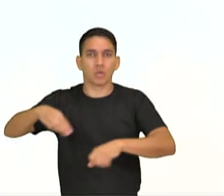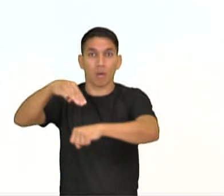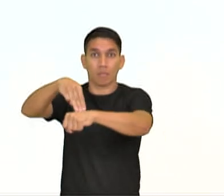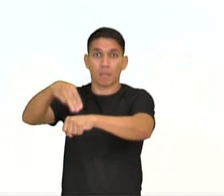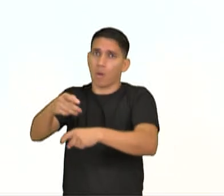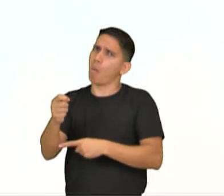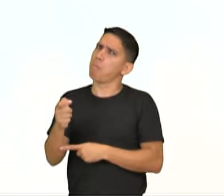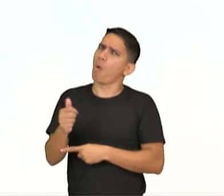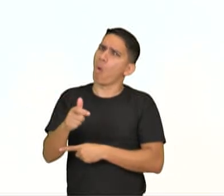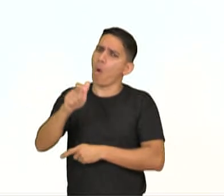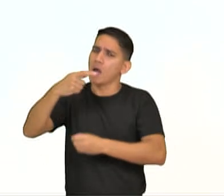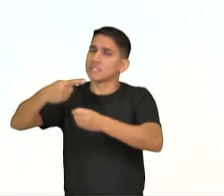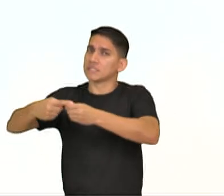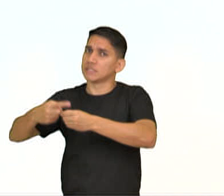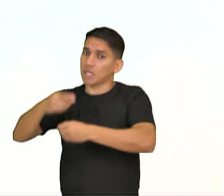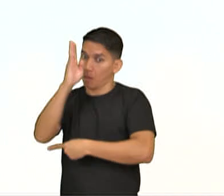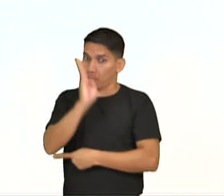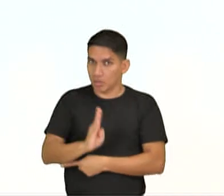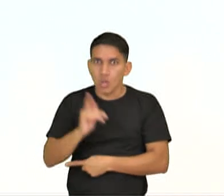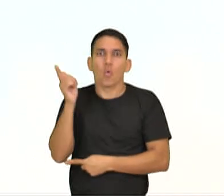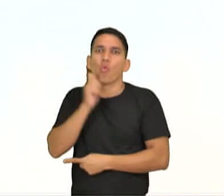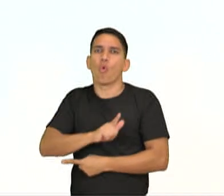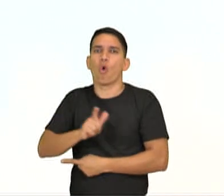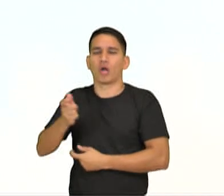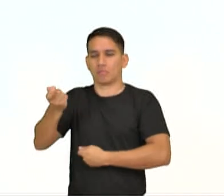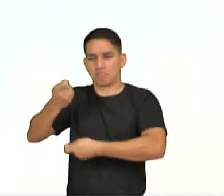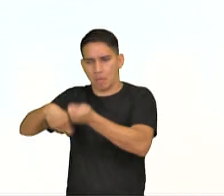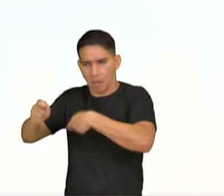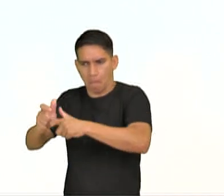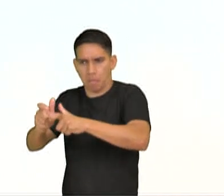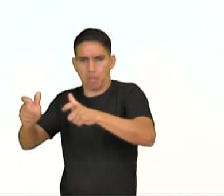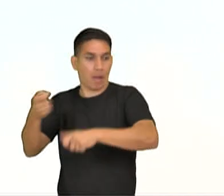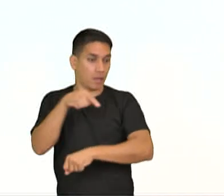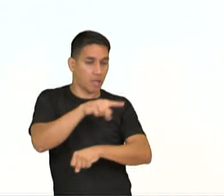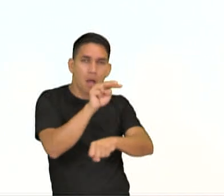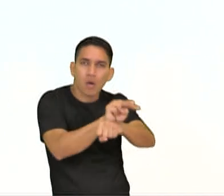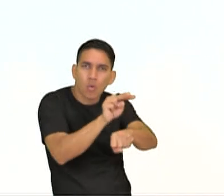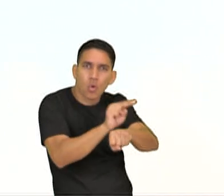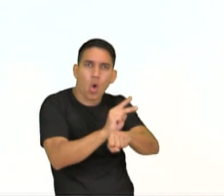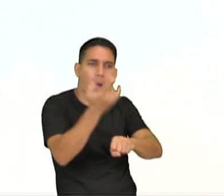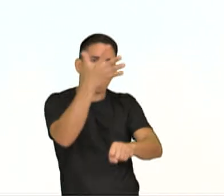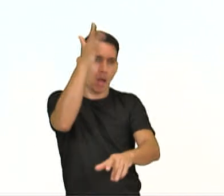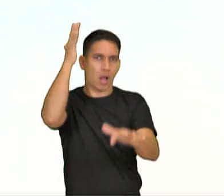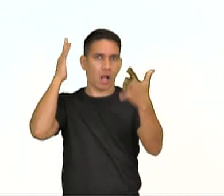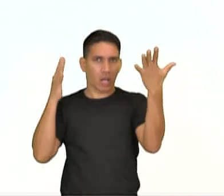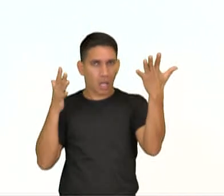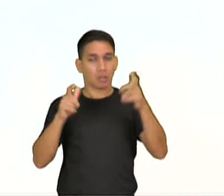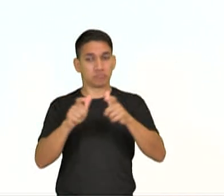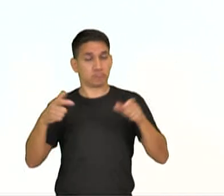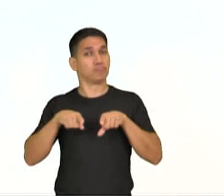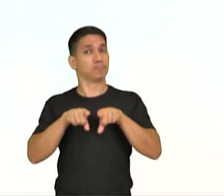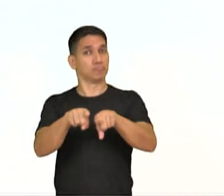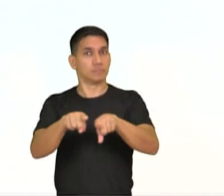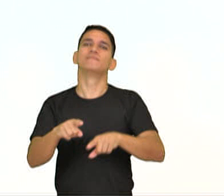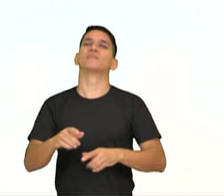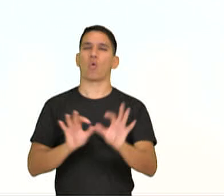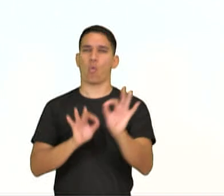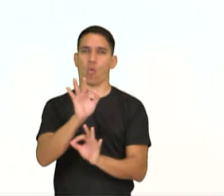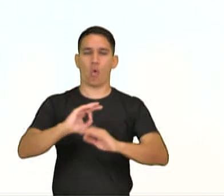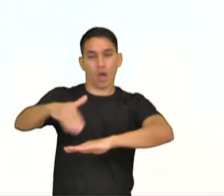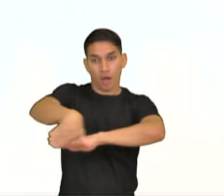do Brasil que consegue conciliar crescimento econômico e preservação ambiental, planejada com avenidas